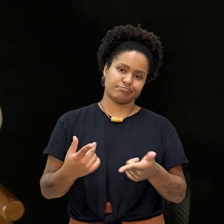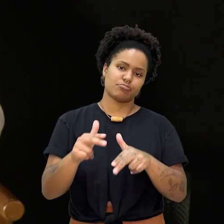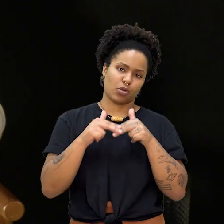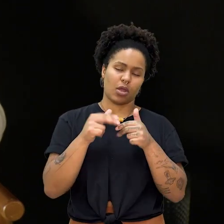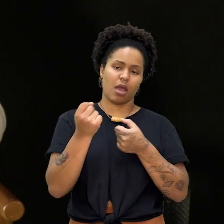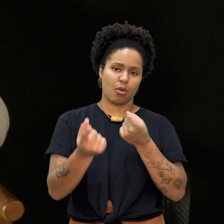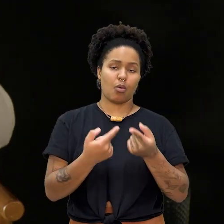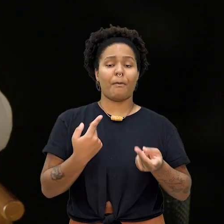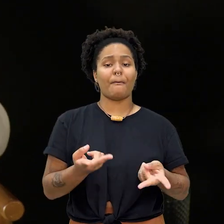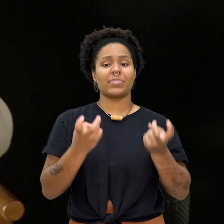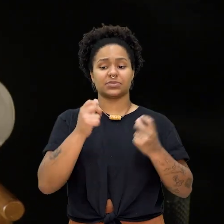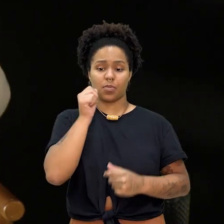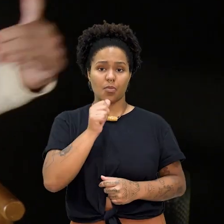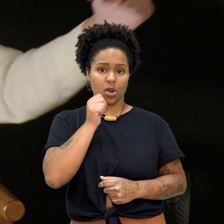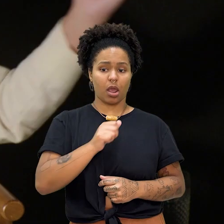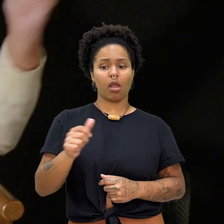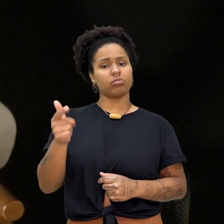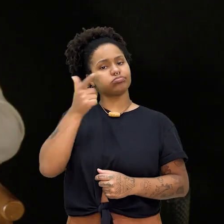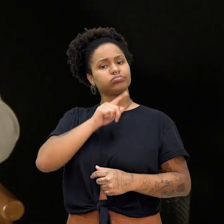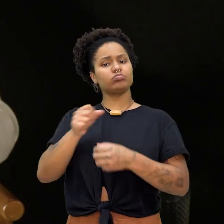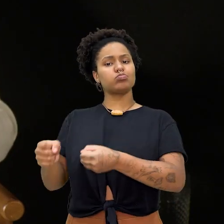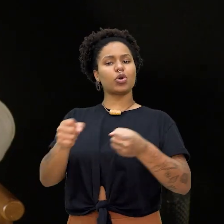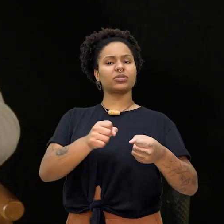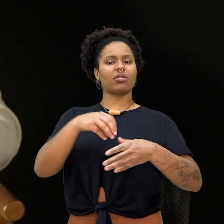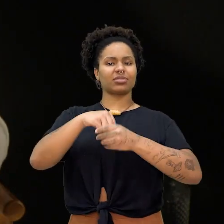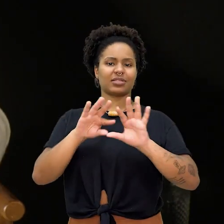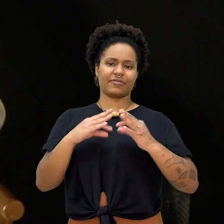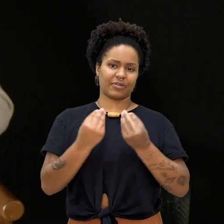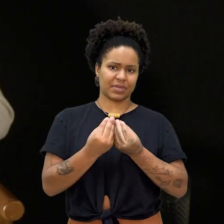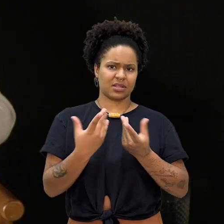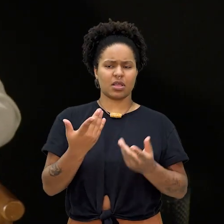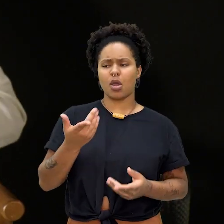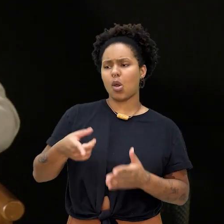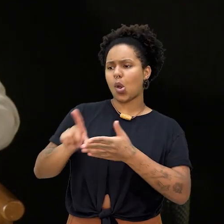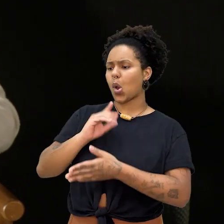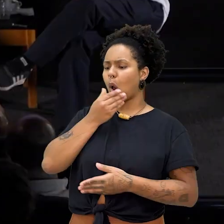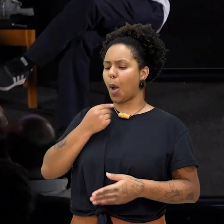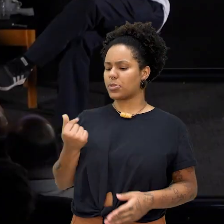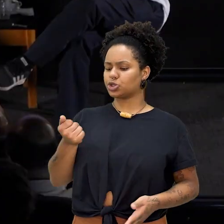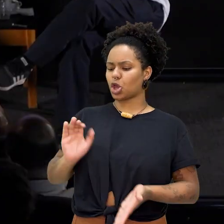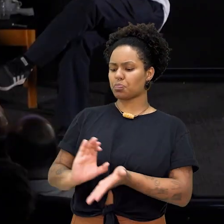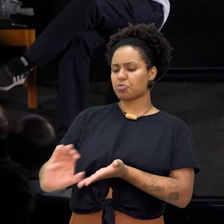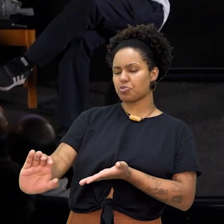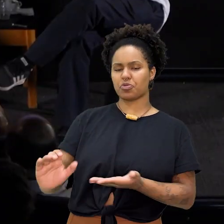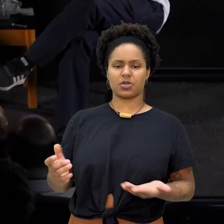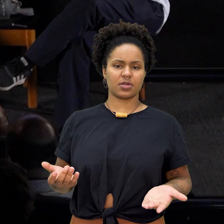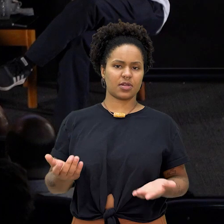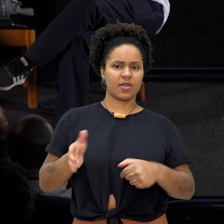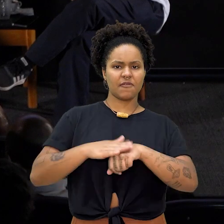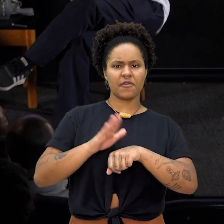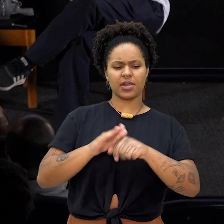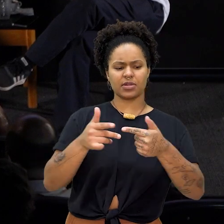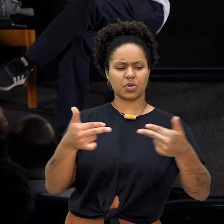Primeiro, o que se percebeu? Que a mulher ganhou poder na família. Então, se antes o homem via com dinheiro e decidia